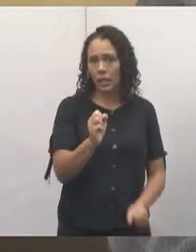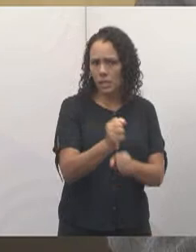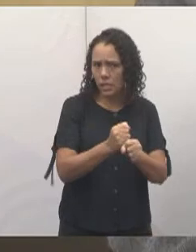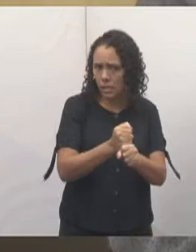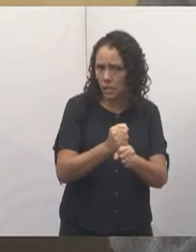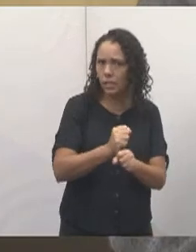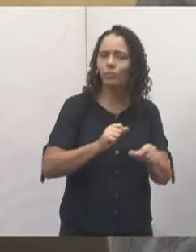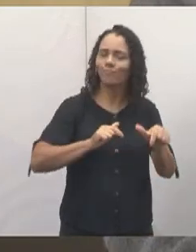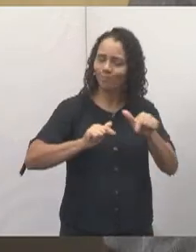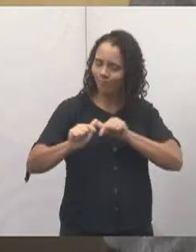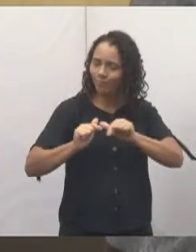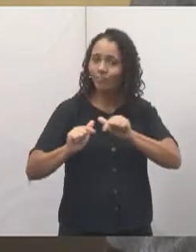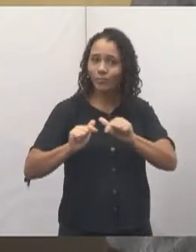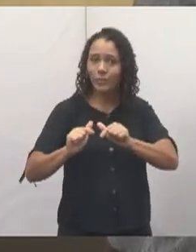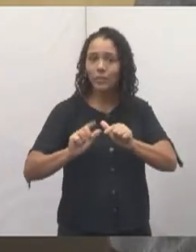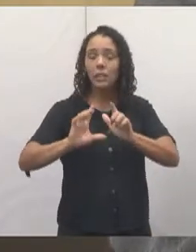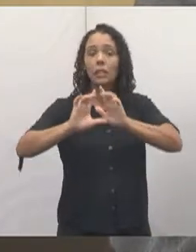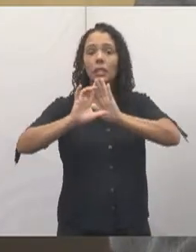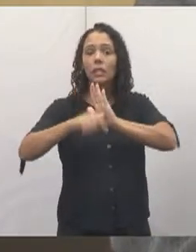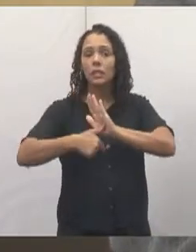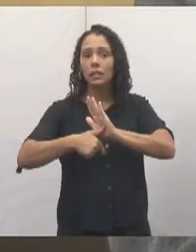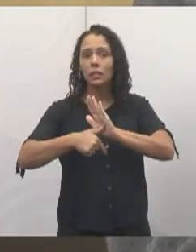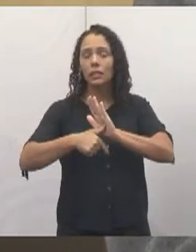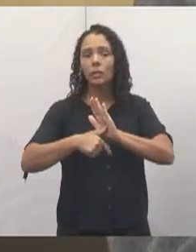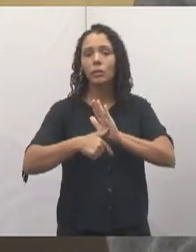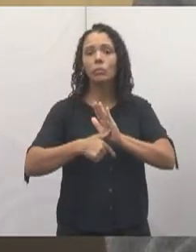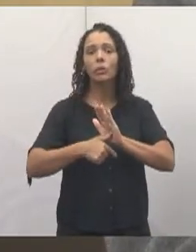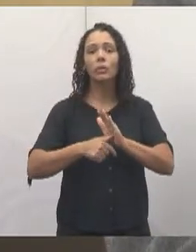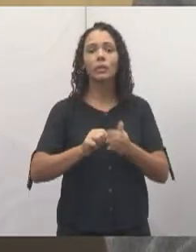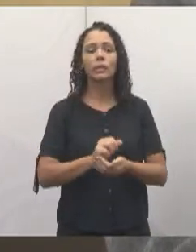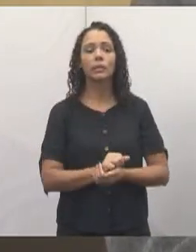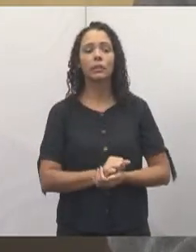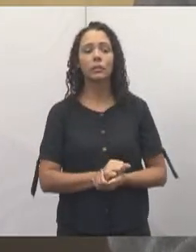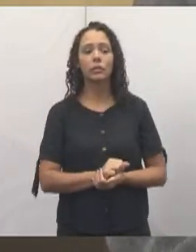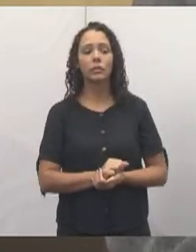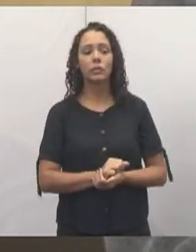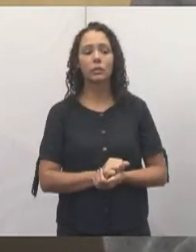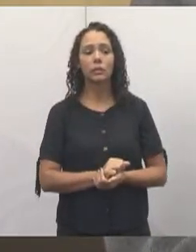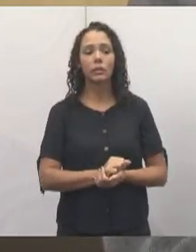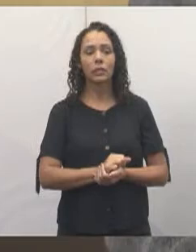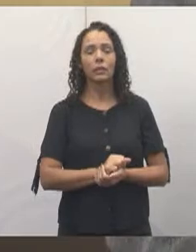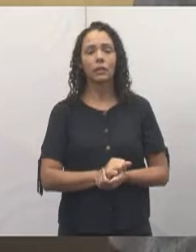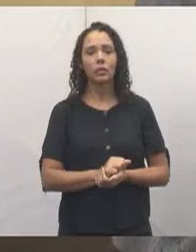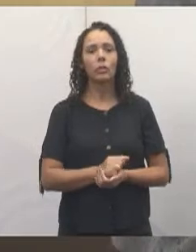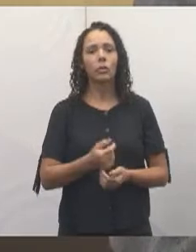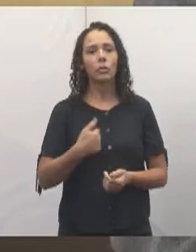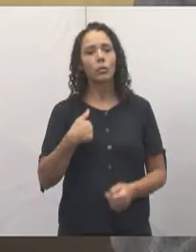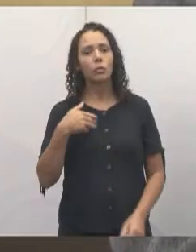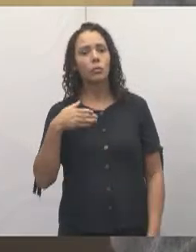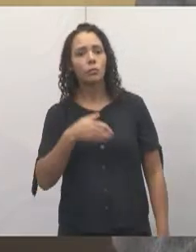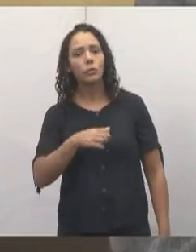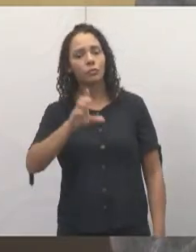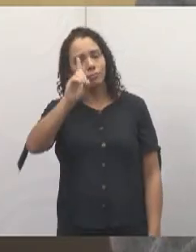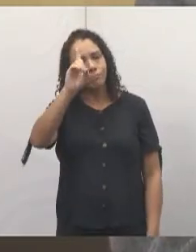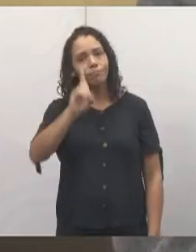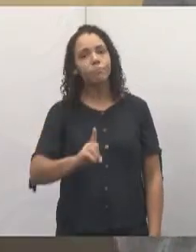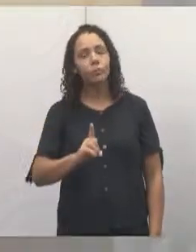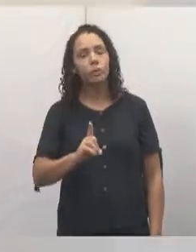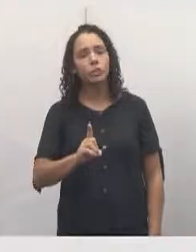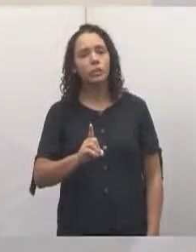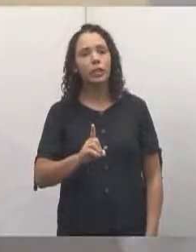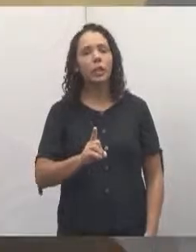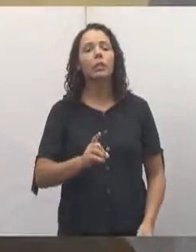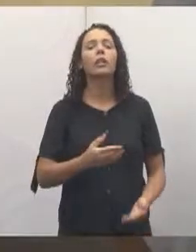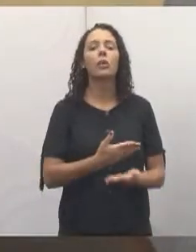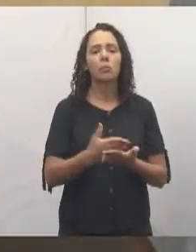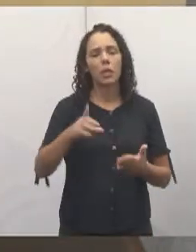em cartório, e posteriormente fui fazer um estágio de Direito e dali para frente, advogado desde